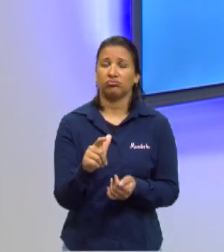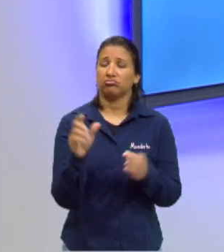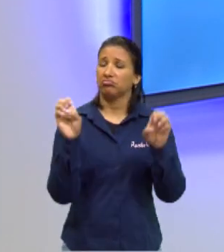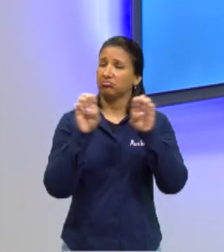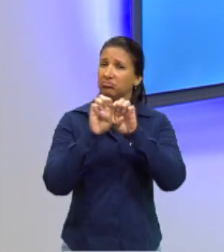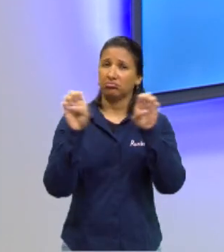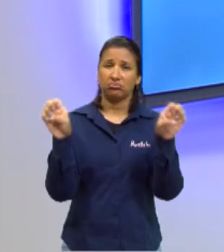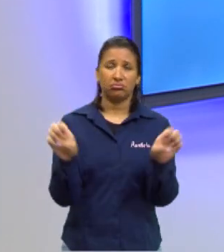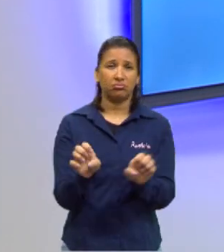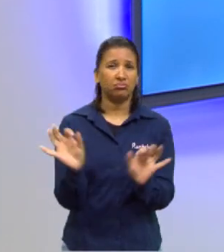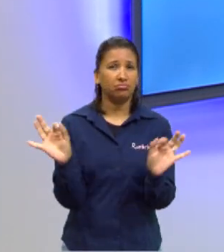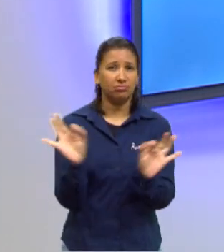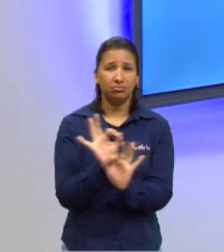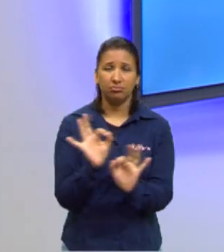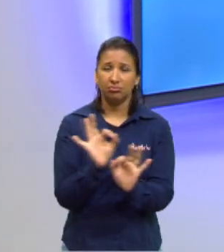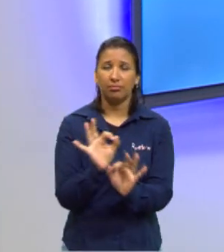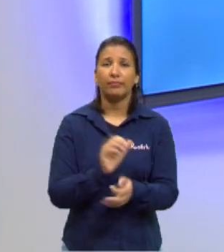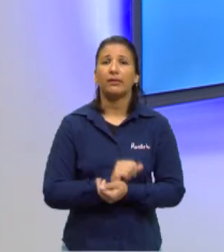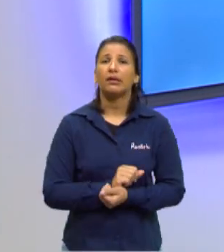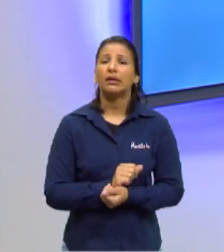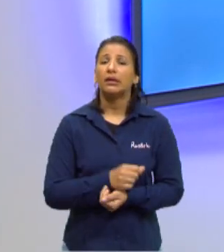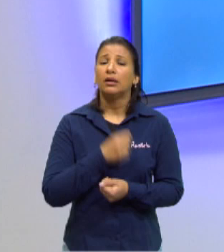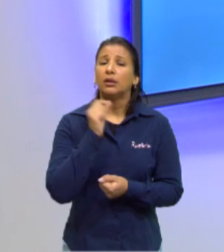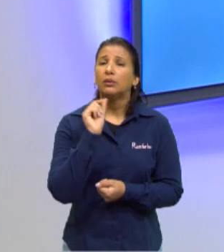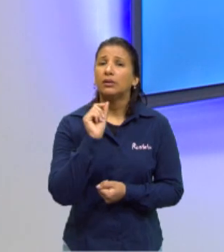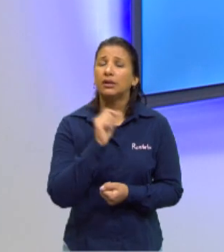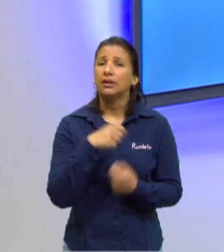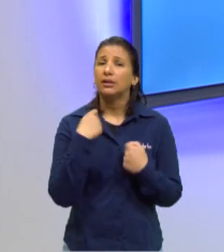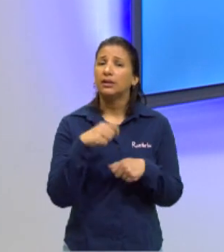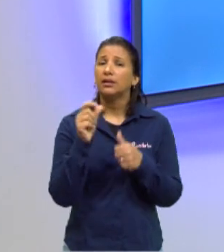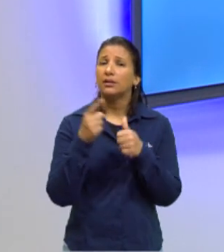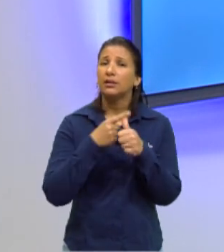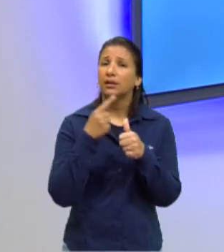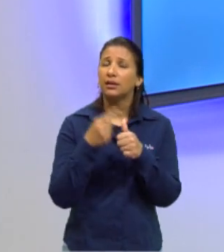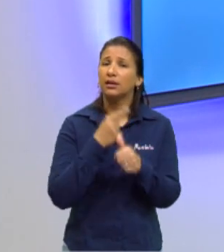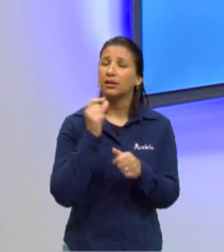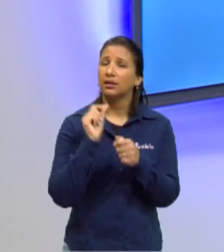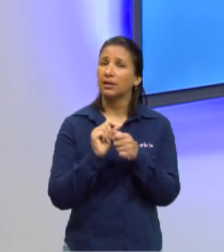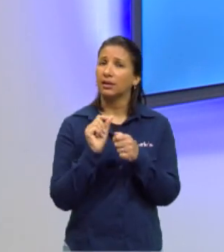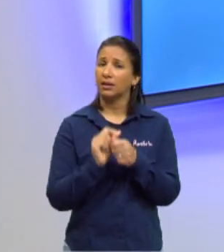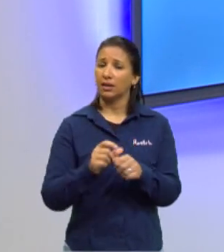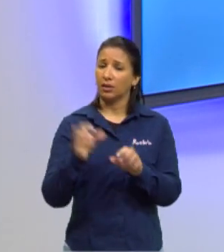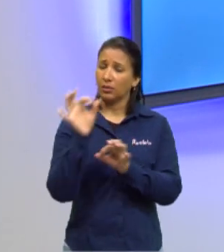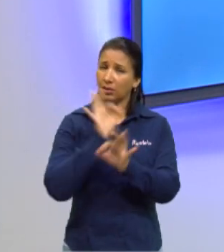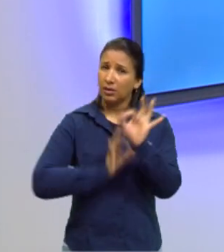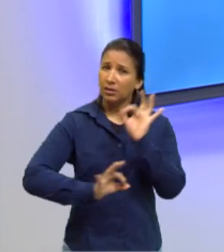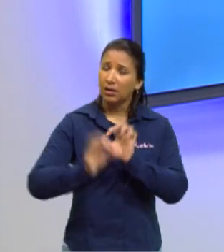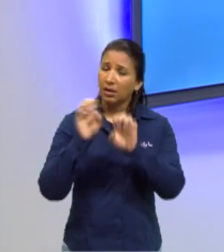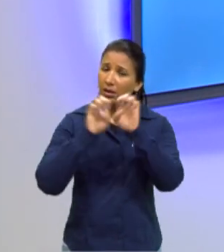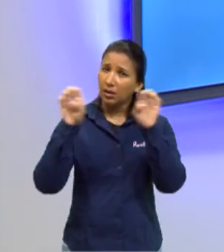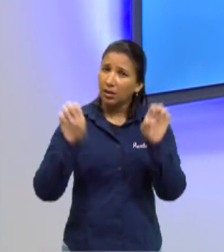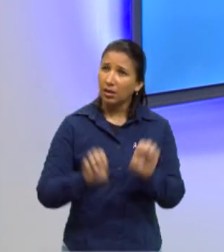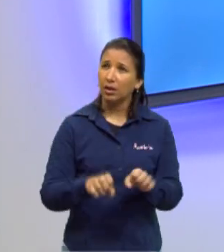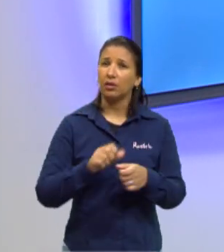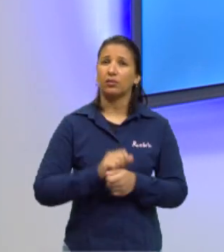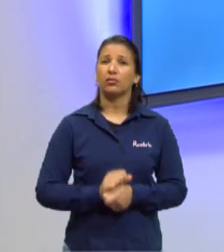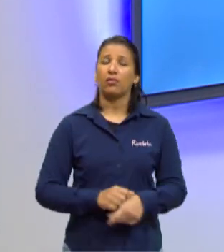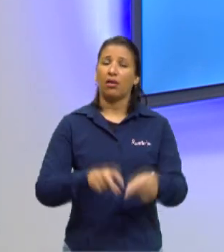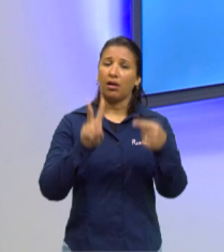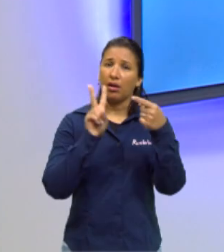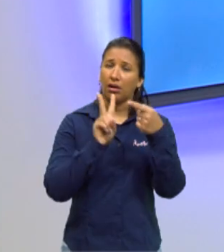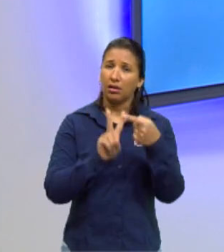equação. O que que nós vamos fazer primeiro? Montar a equação. Então, a raiz quadrada de um número